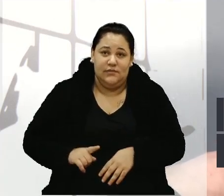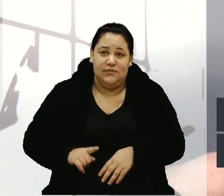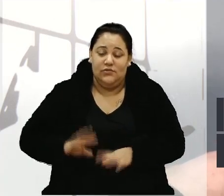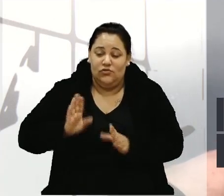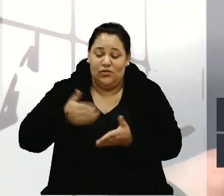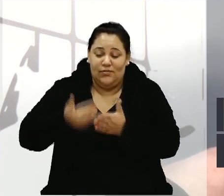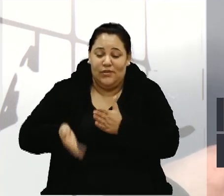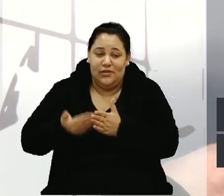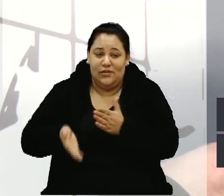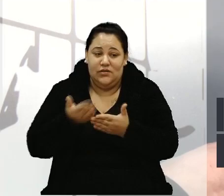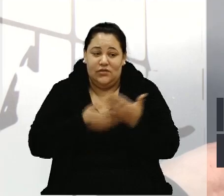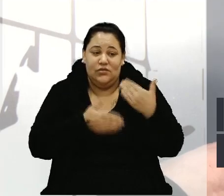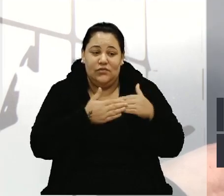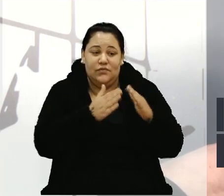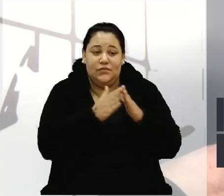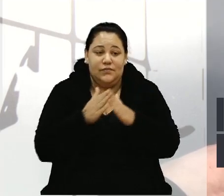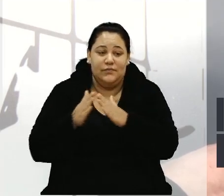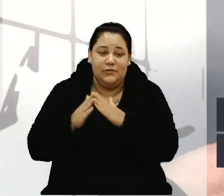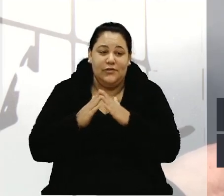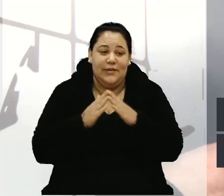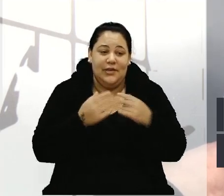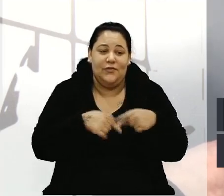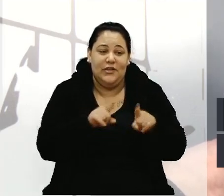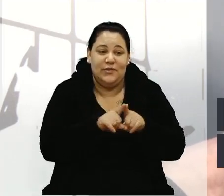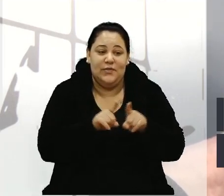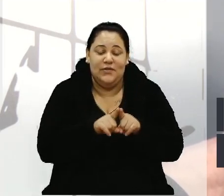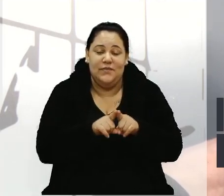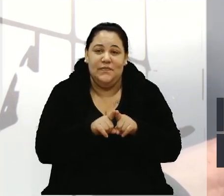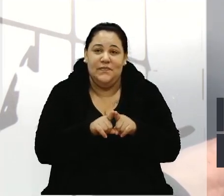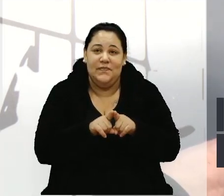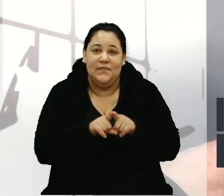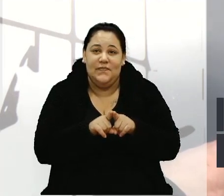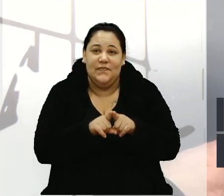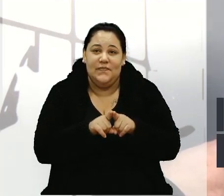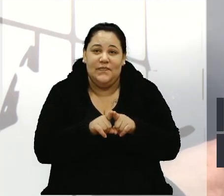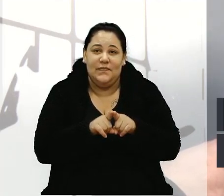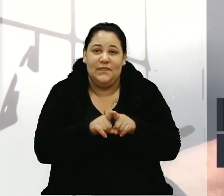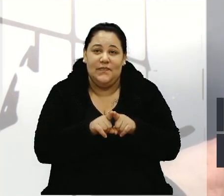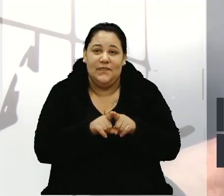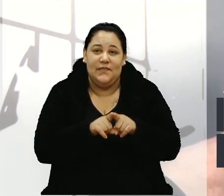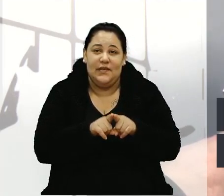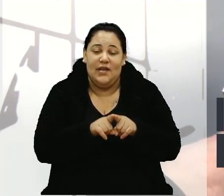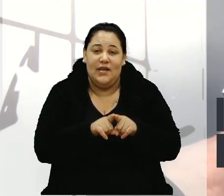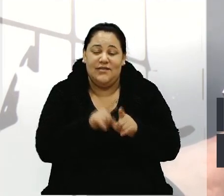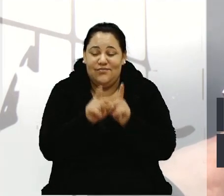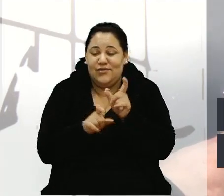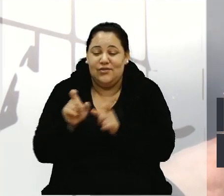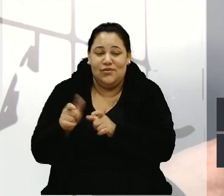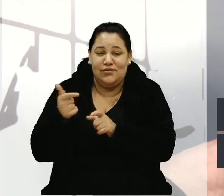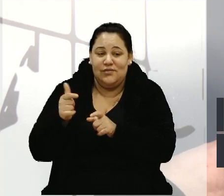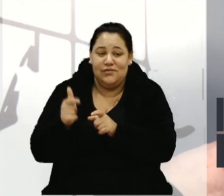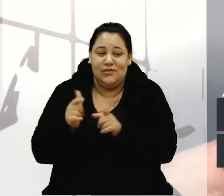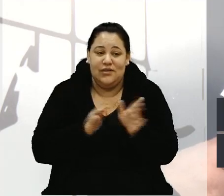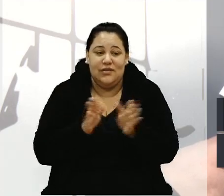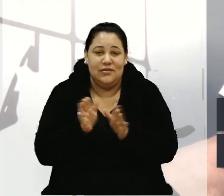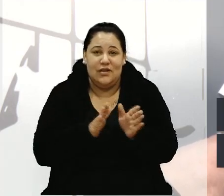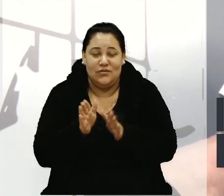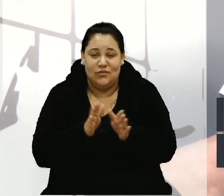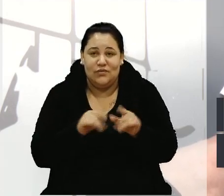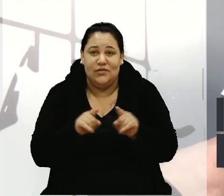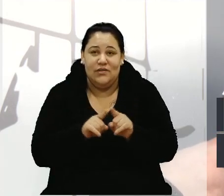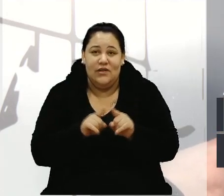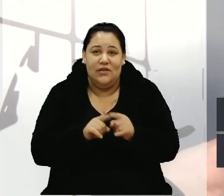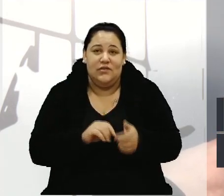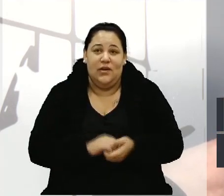casas já perderam os móveis enfim muitos eh dessas pessoas não têm mais acesso as suas residências porque a